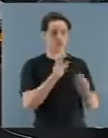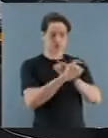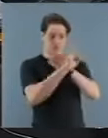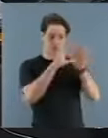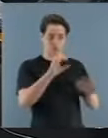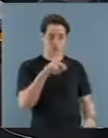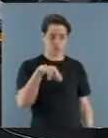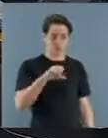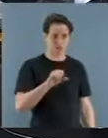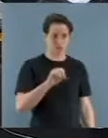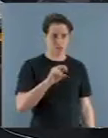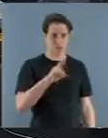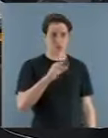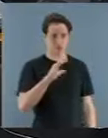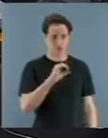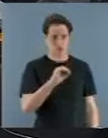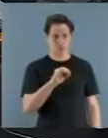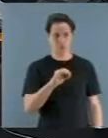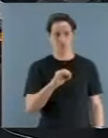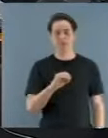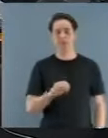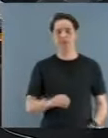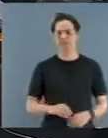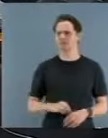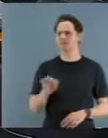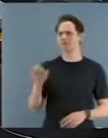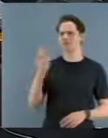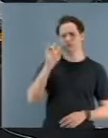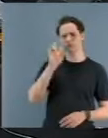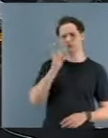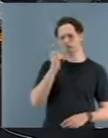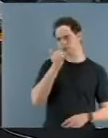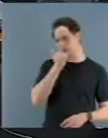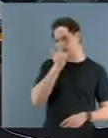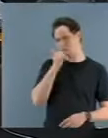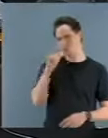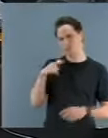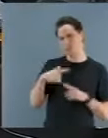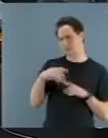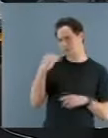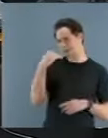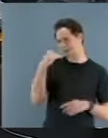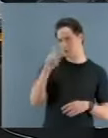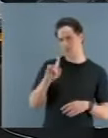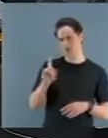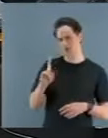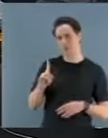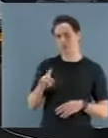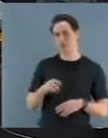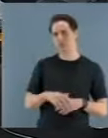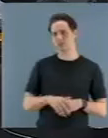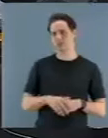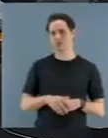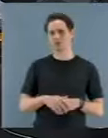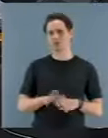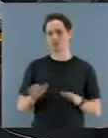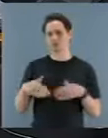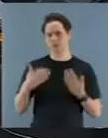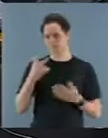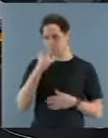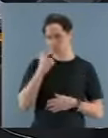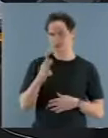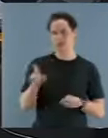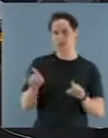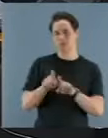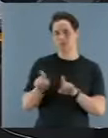aqui. Tá bom. Essa história de consórcio, desculpa, mas não convence. Não, é consórcio entre amigos. Não convence. Que fica, aumenta entre 2%. Amigos, inclusive